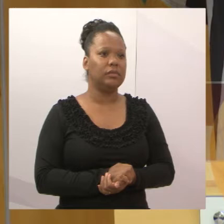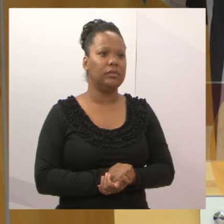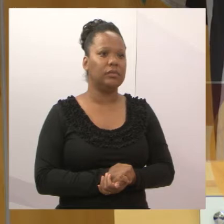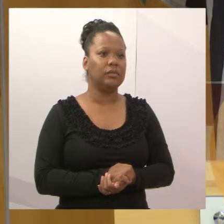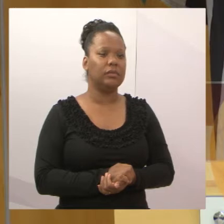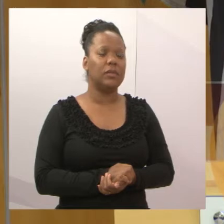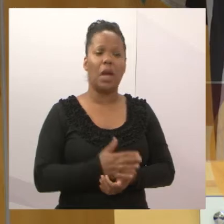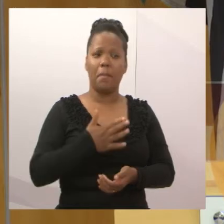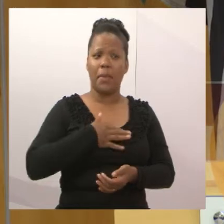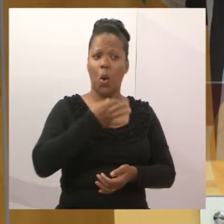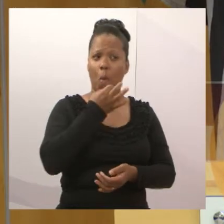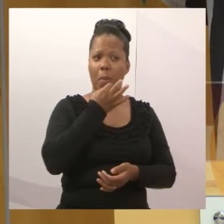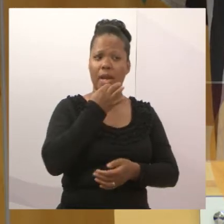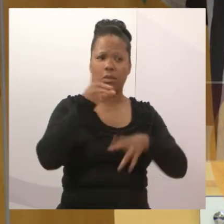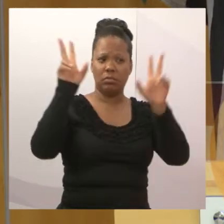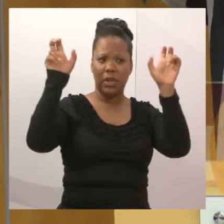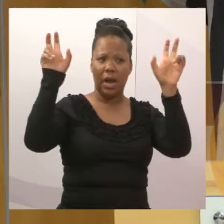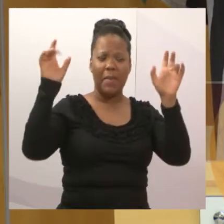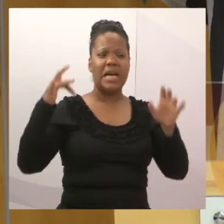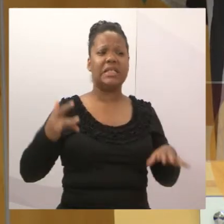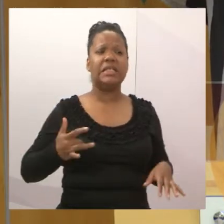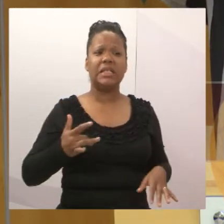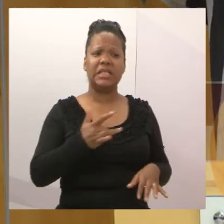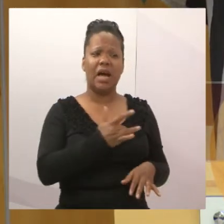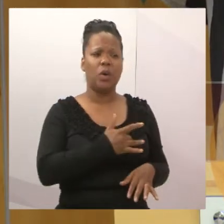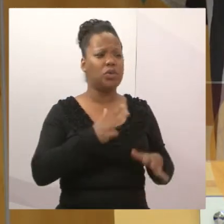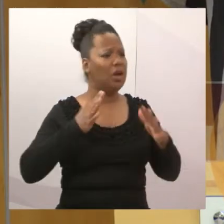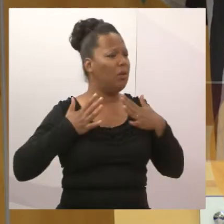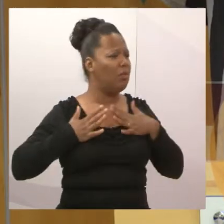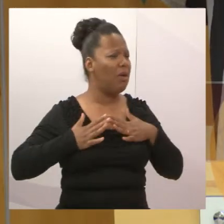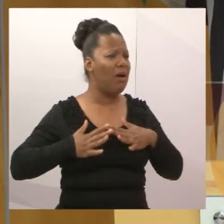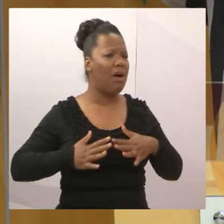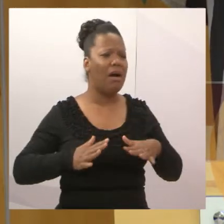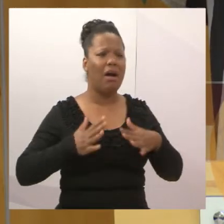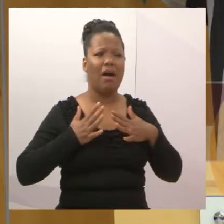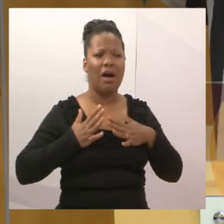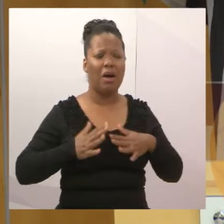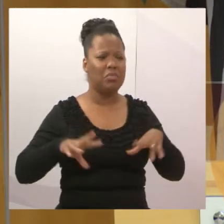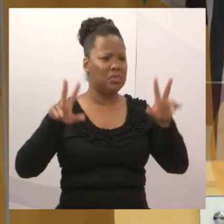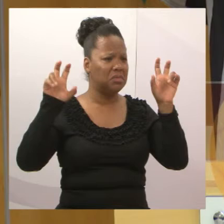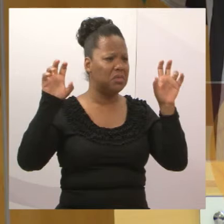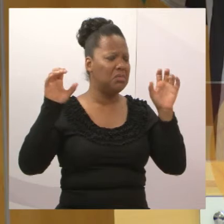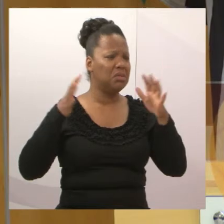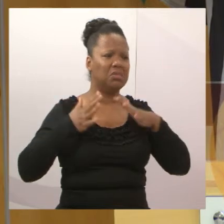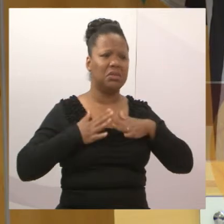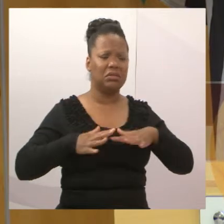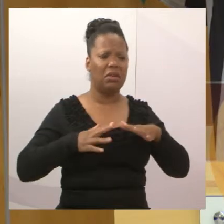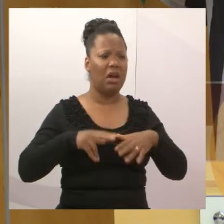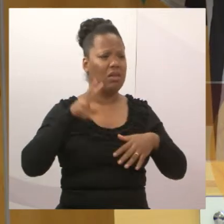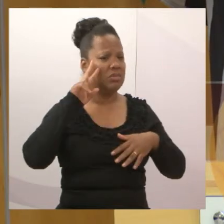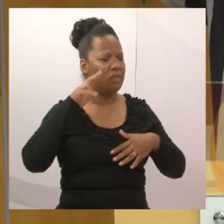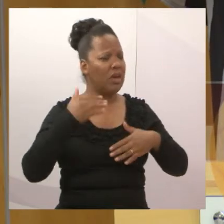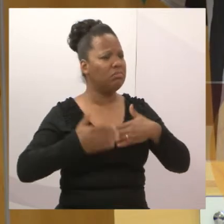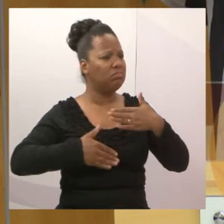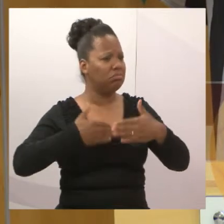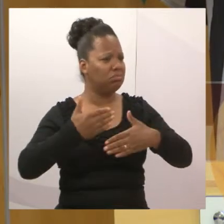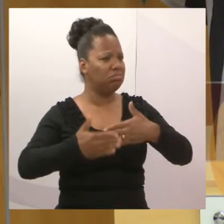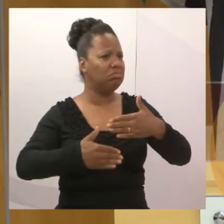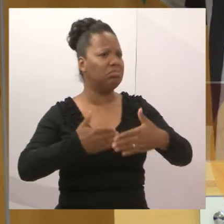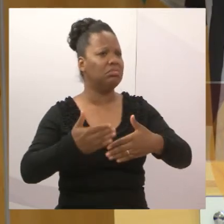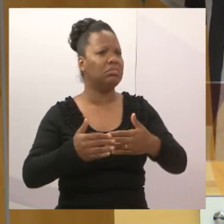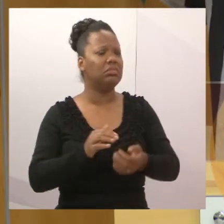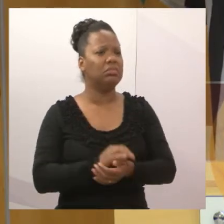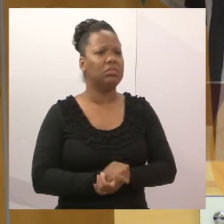uma opinião minha na área de saúde. Isso eu fico bem tranquilo para falar. A gente vê o que está desenrolando aí,